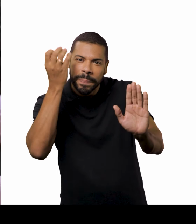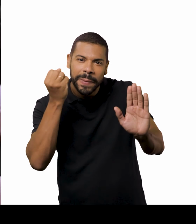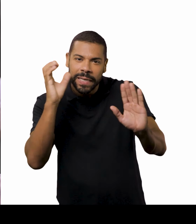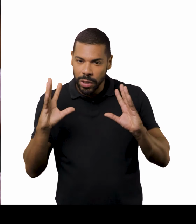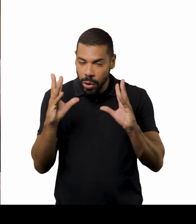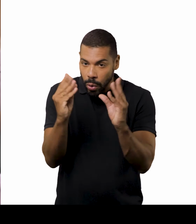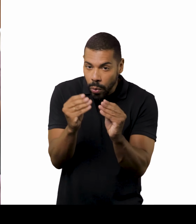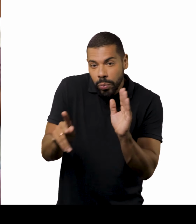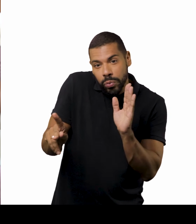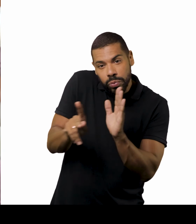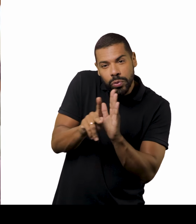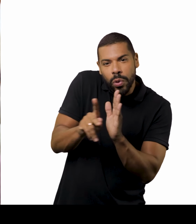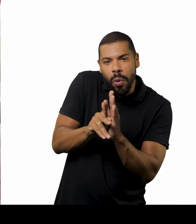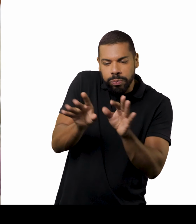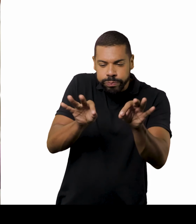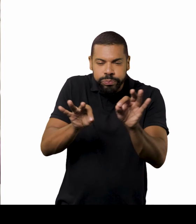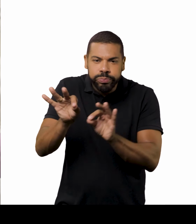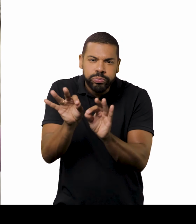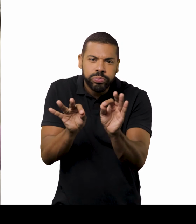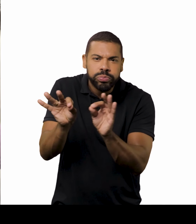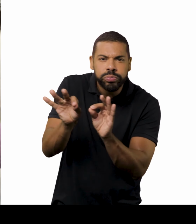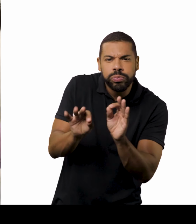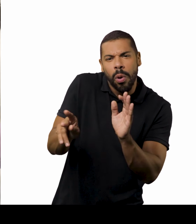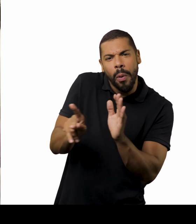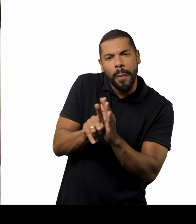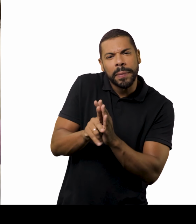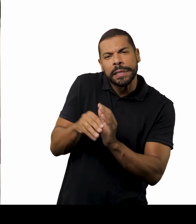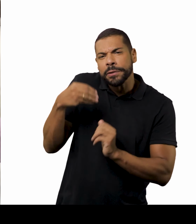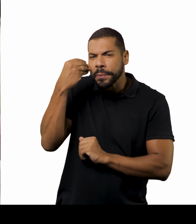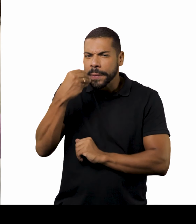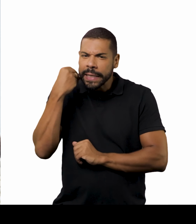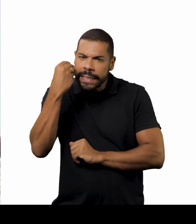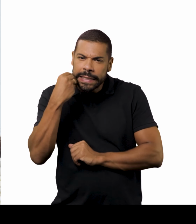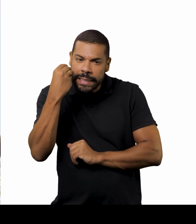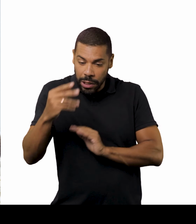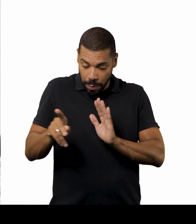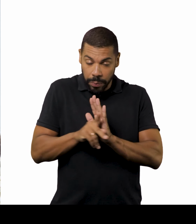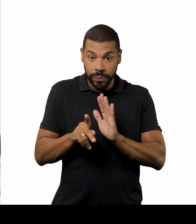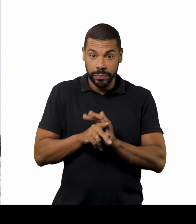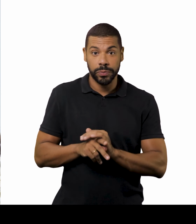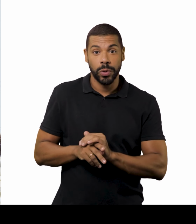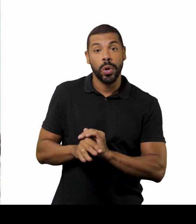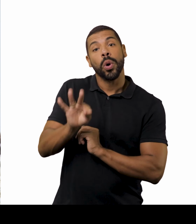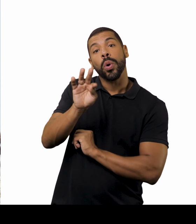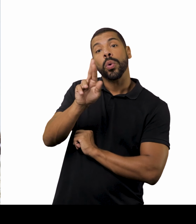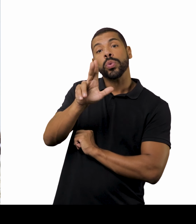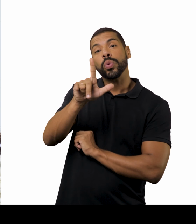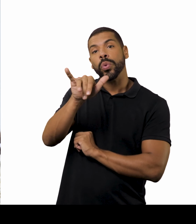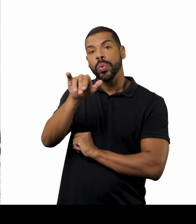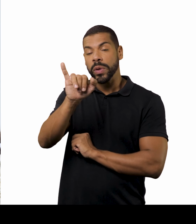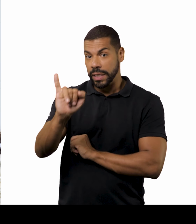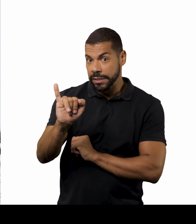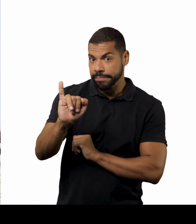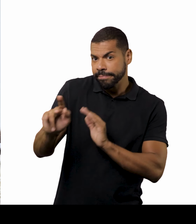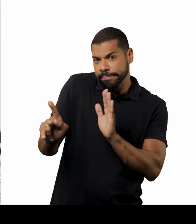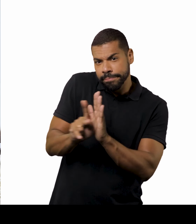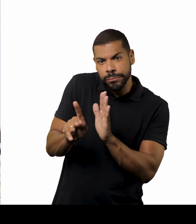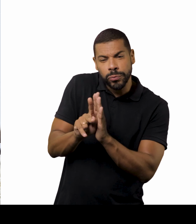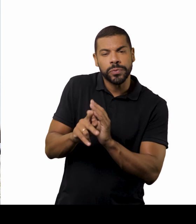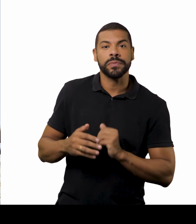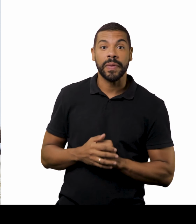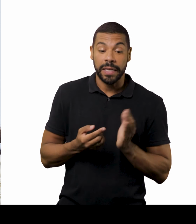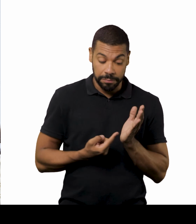que é o morim, é o tecido que é usado para testes, é um tecido bem de ateliê. Tule, que é uma coisa muito forte da Lídia,